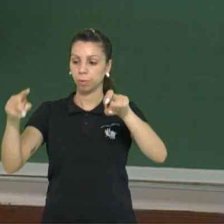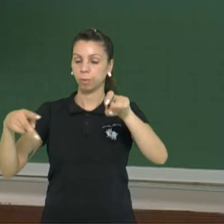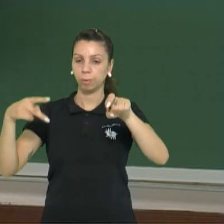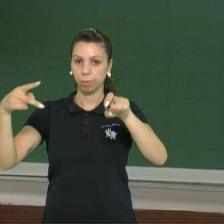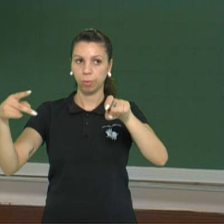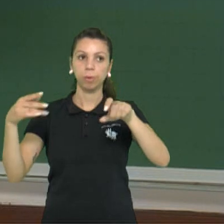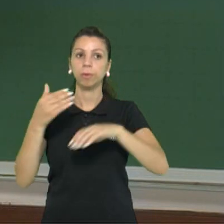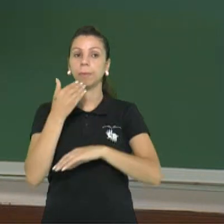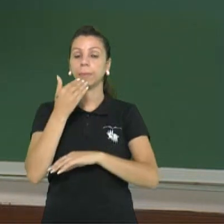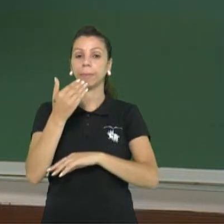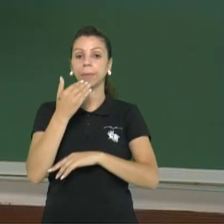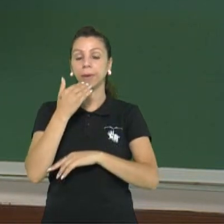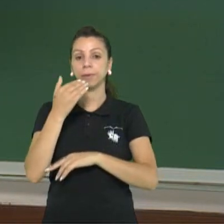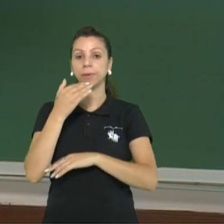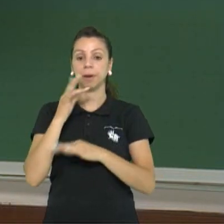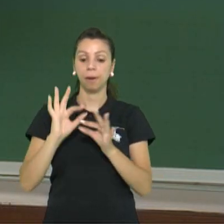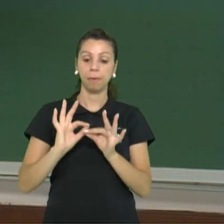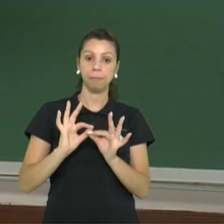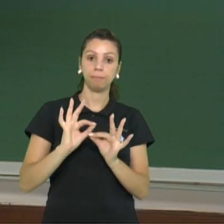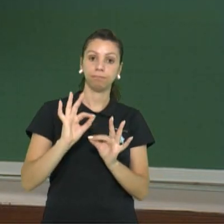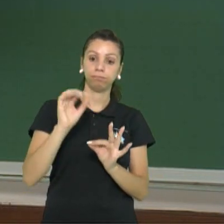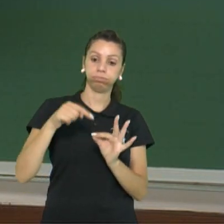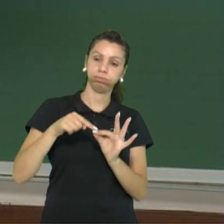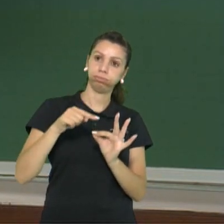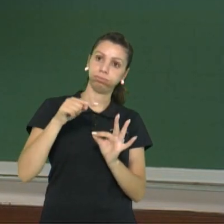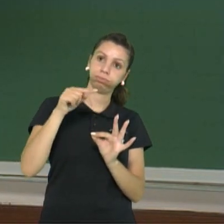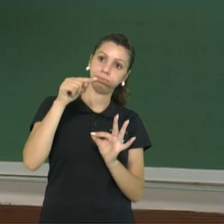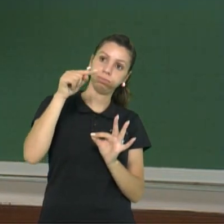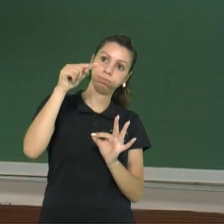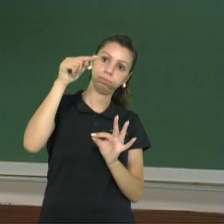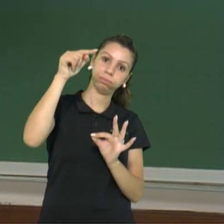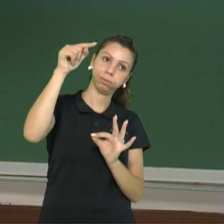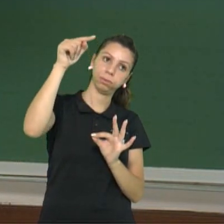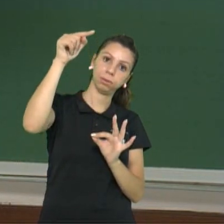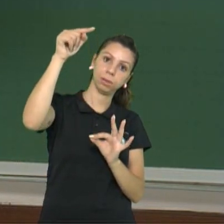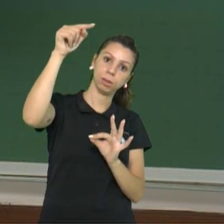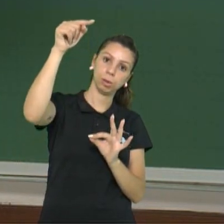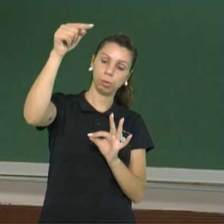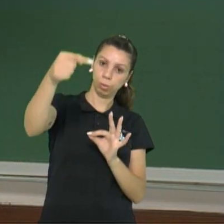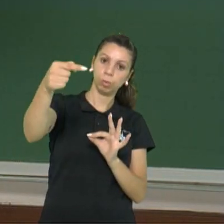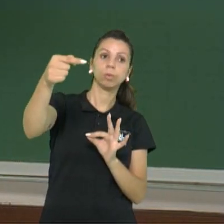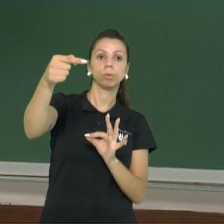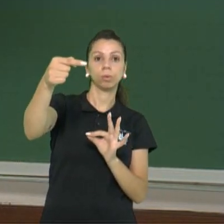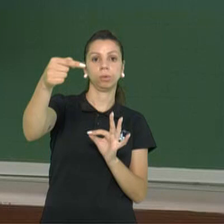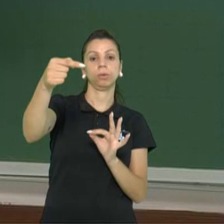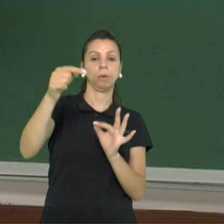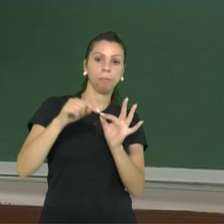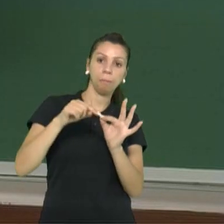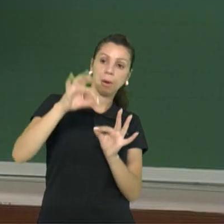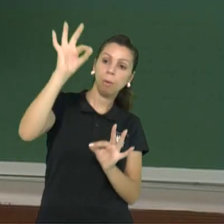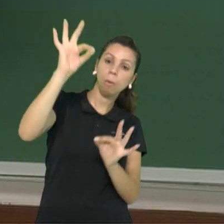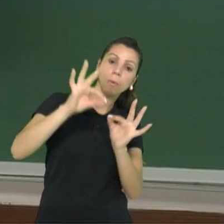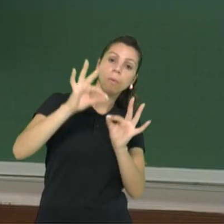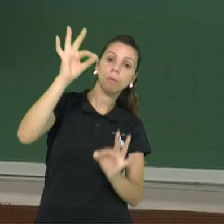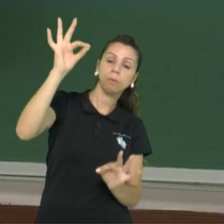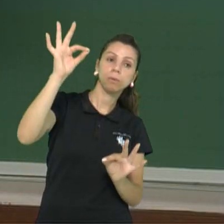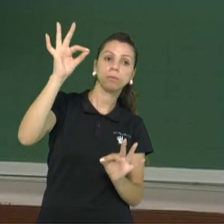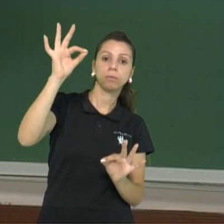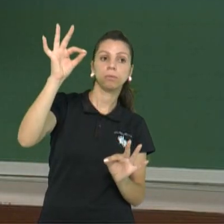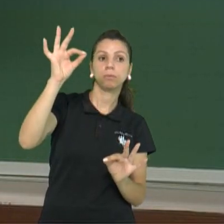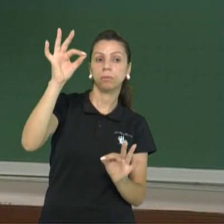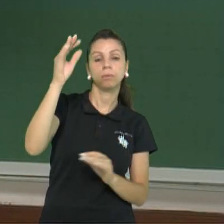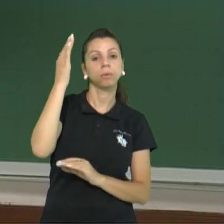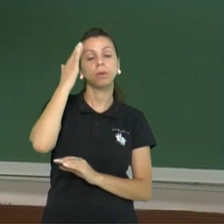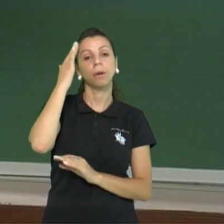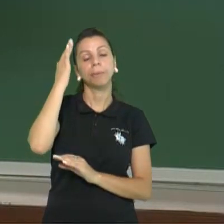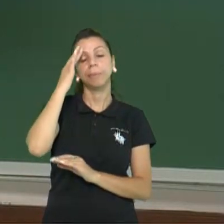aqui pediu o quê? Determinar a altura máxima atingida, então está pedindo o valor máximo que ela atinge, né, pela bala, sabendo